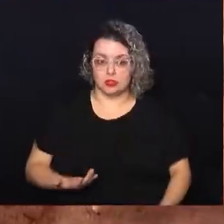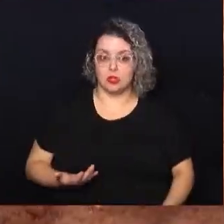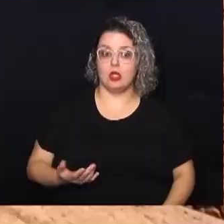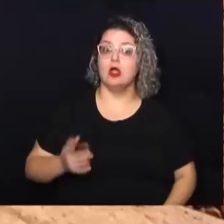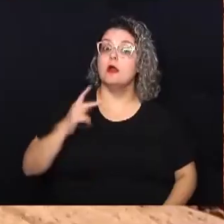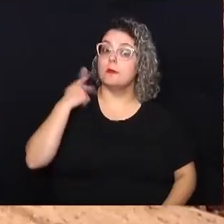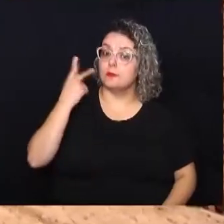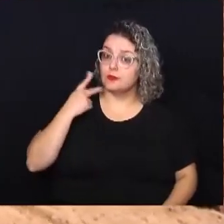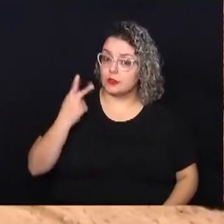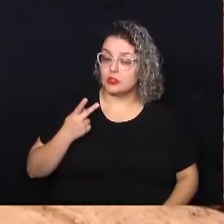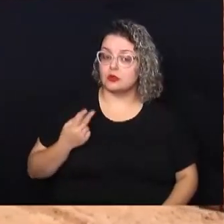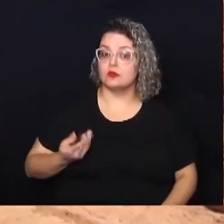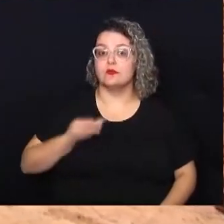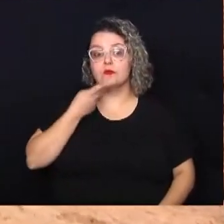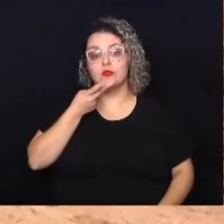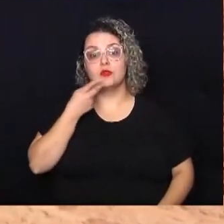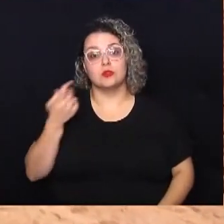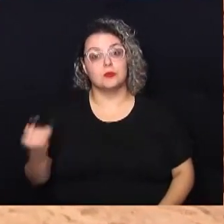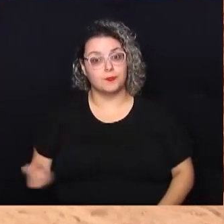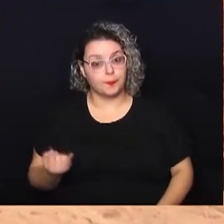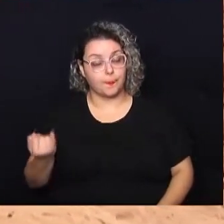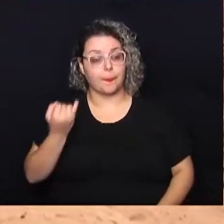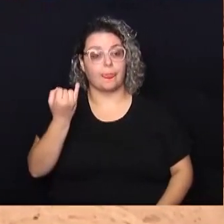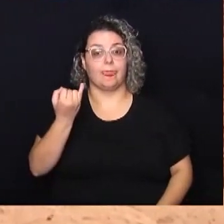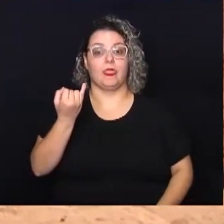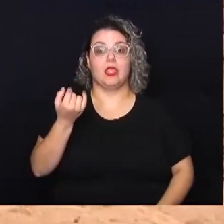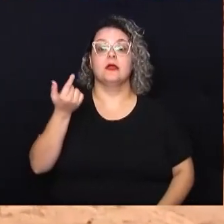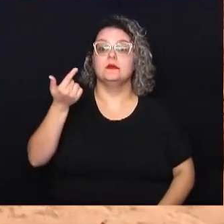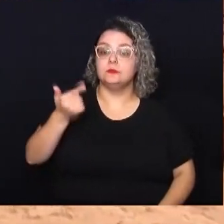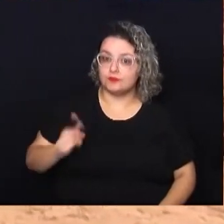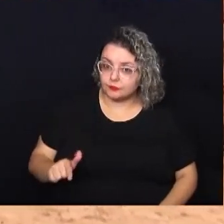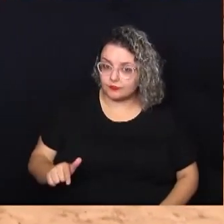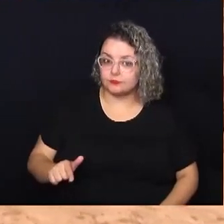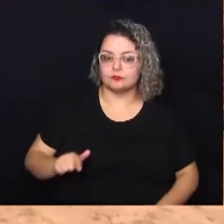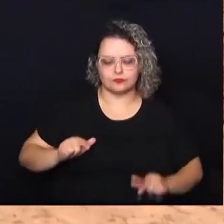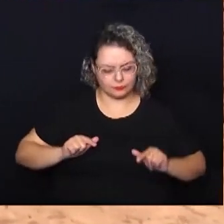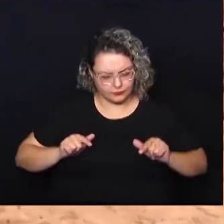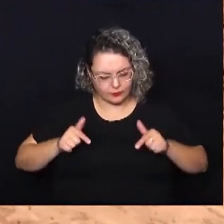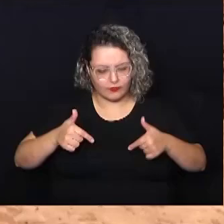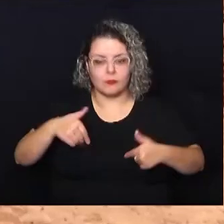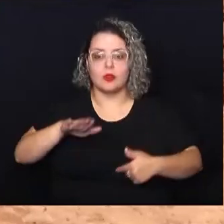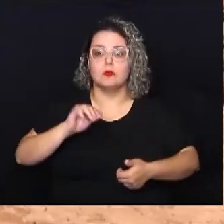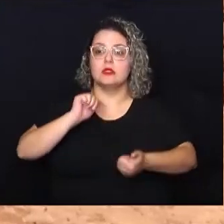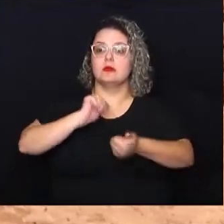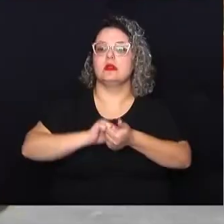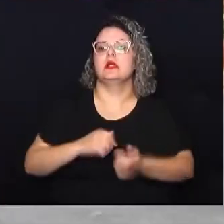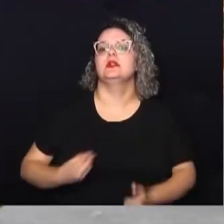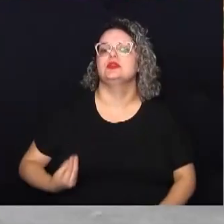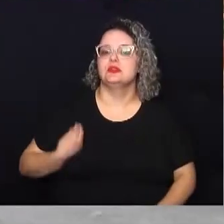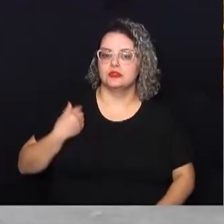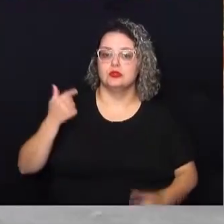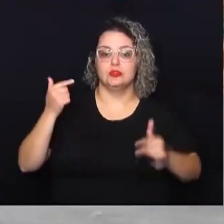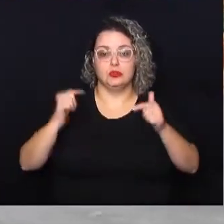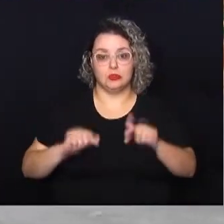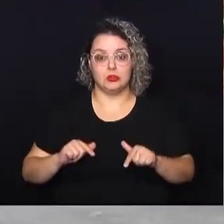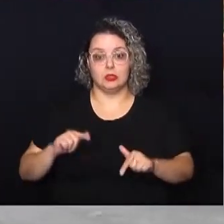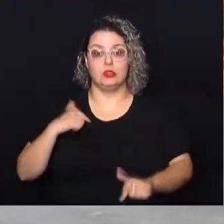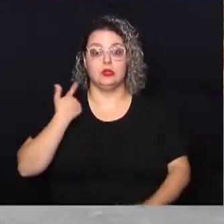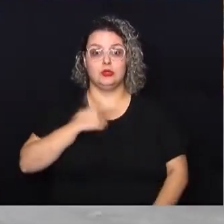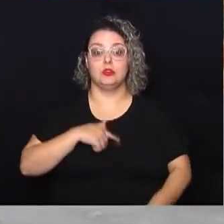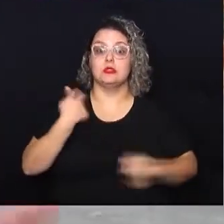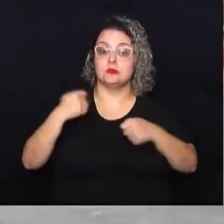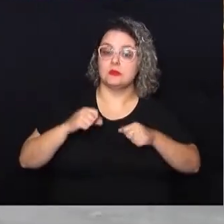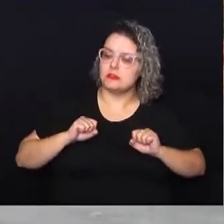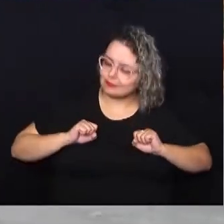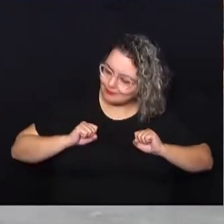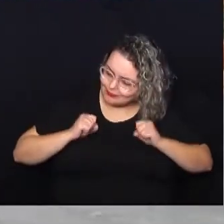parlamentar ressaltou a necessidade de continuar a luta por mais qualidade de vida no local. Nós temos que continuar